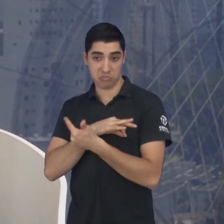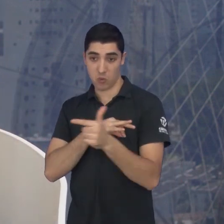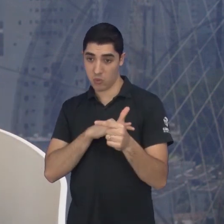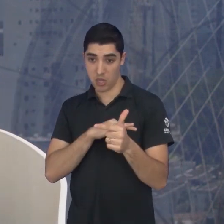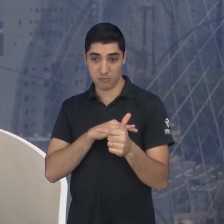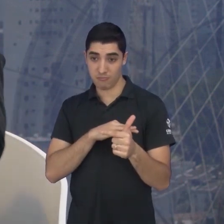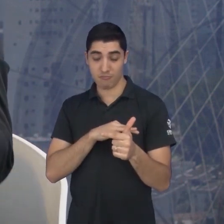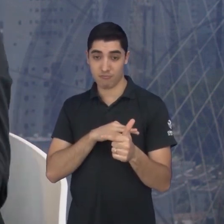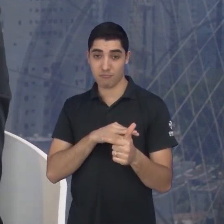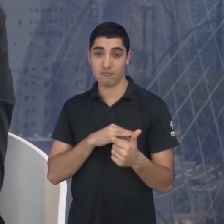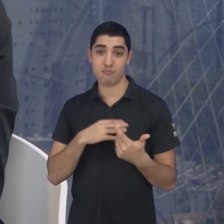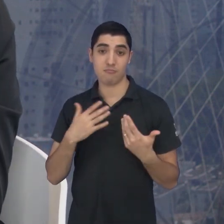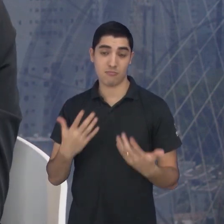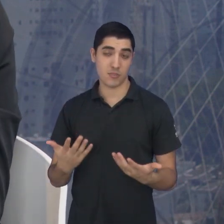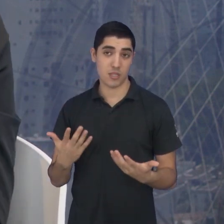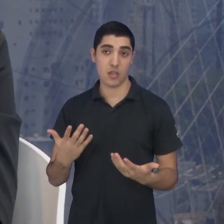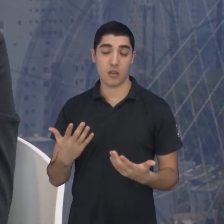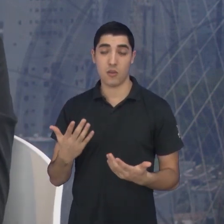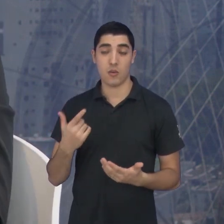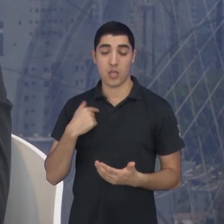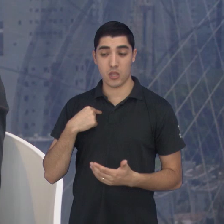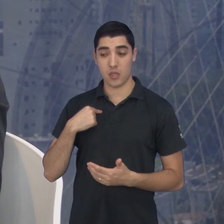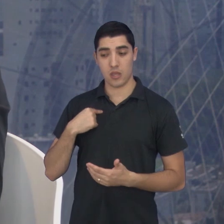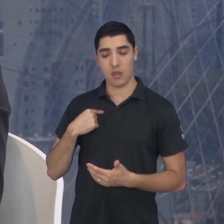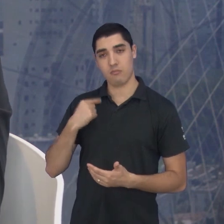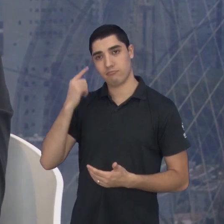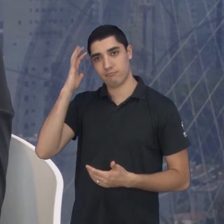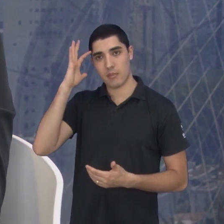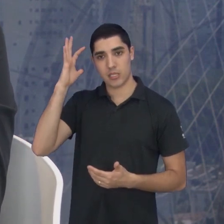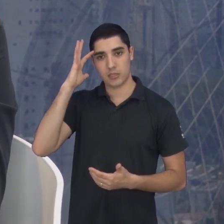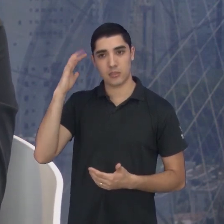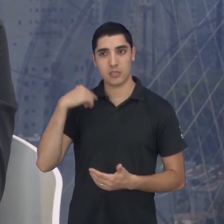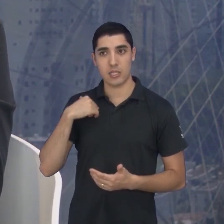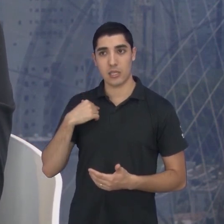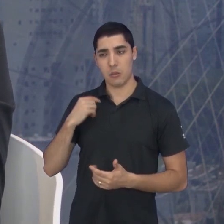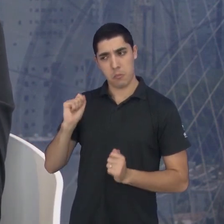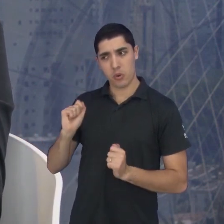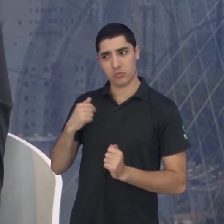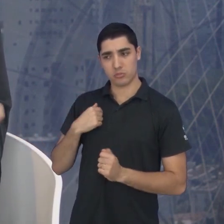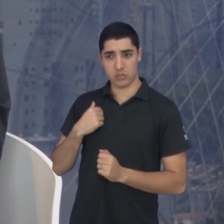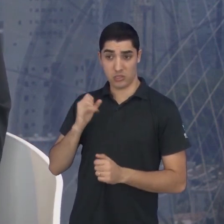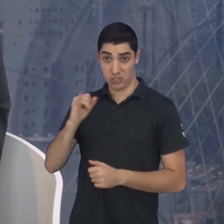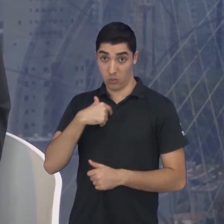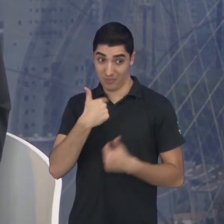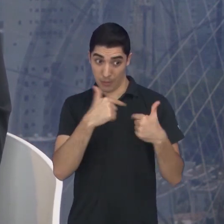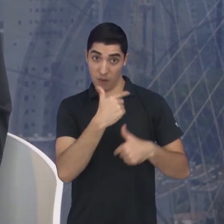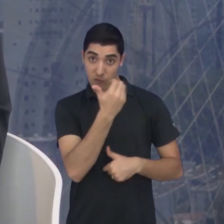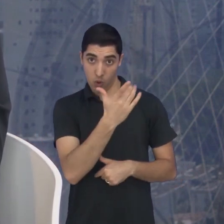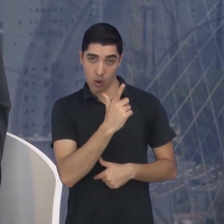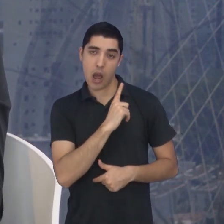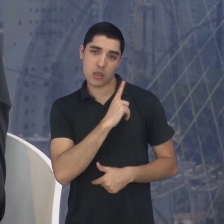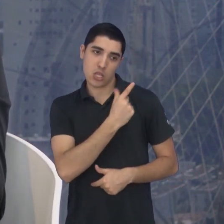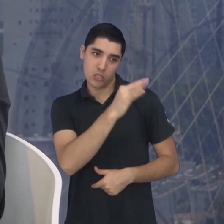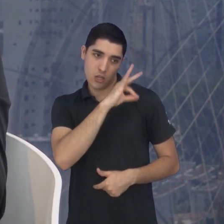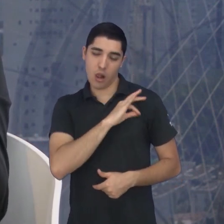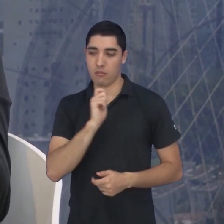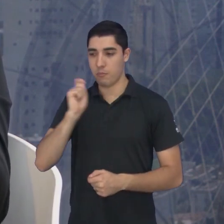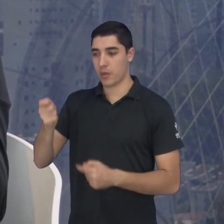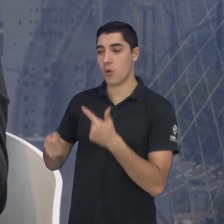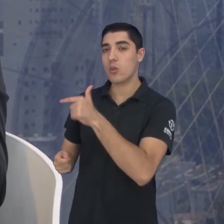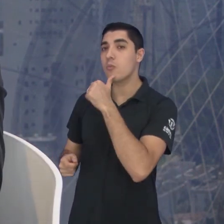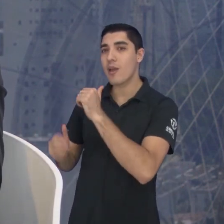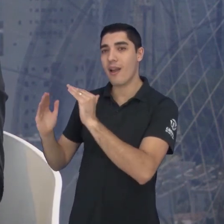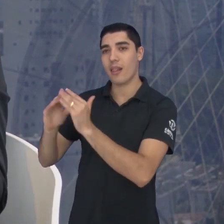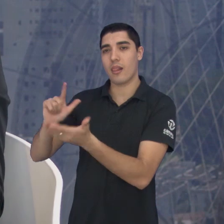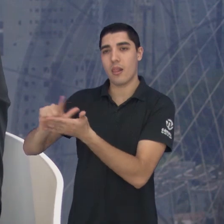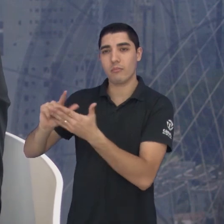a empregada doméstica e for, né, na minha casa. Mas a valorização e o